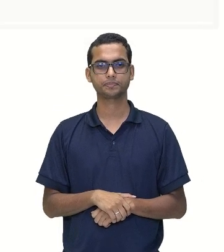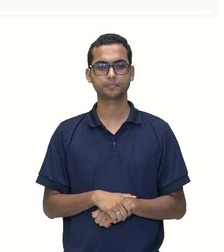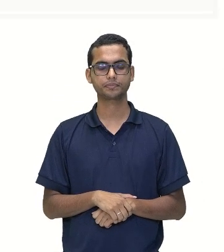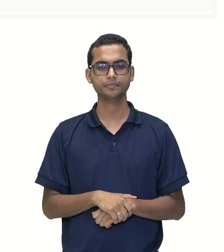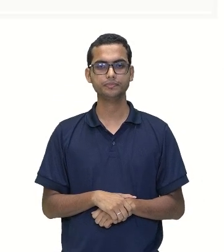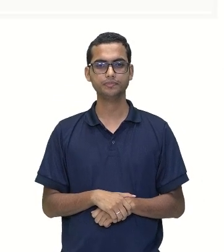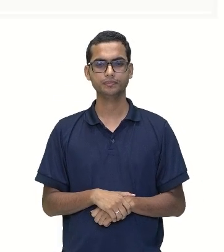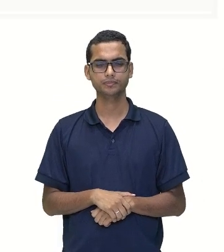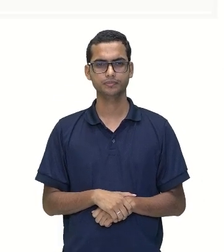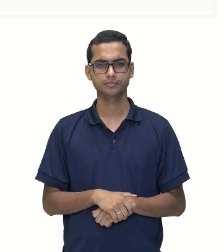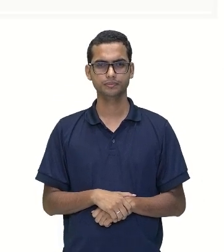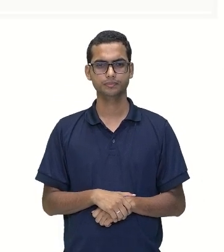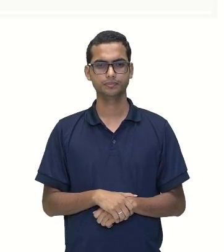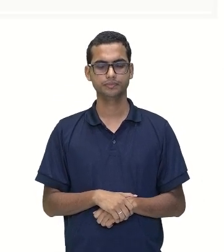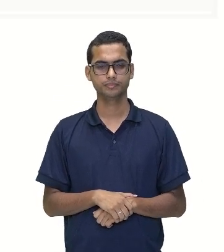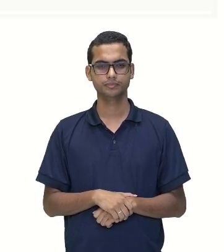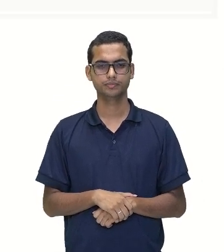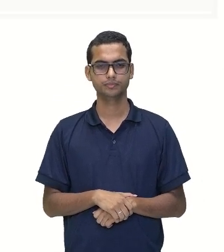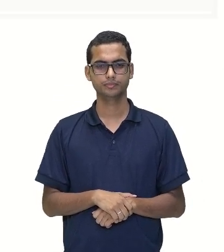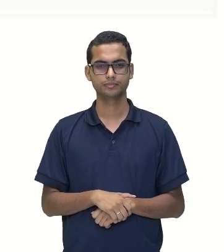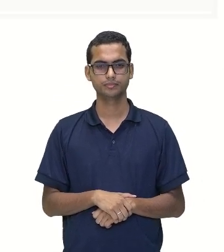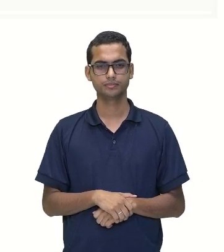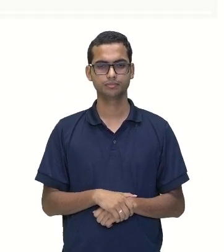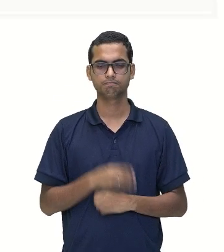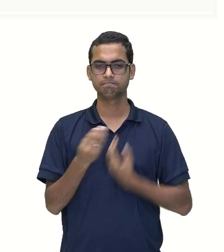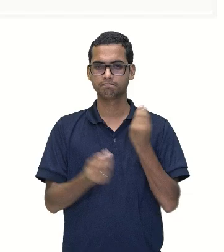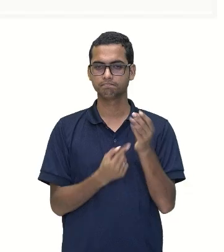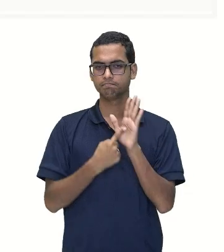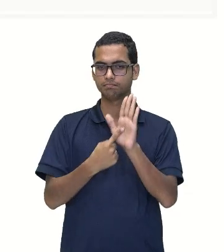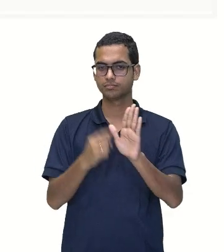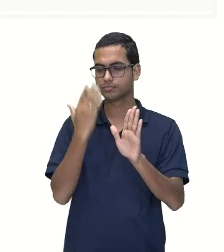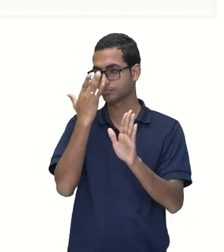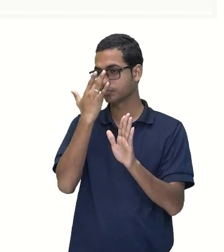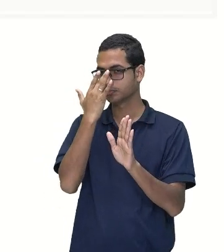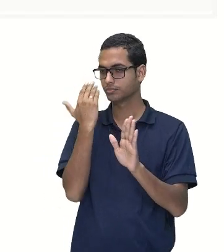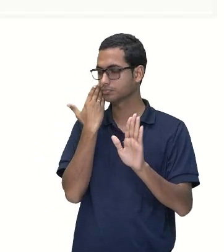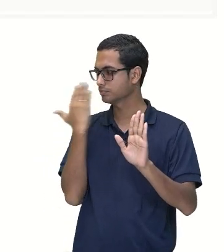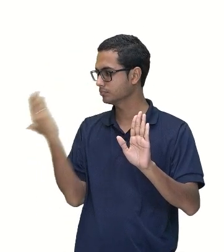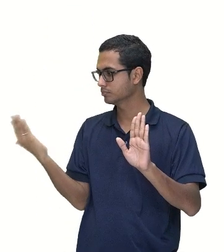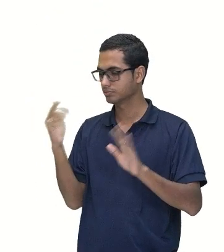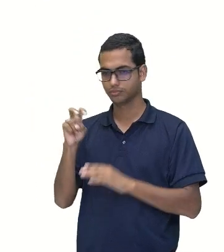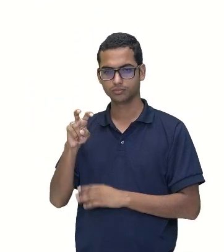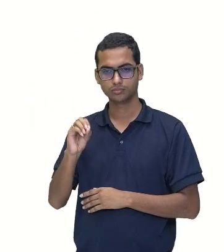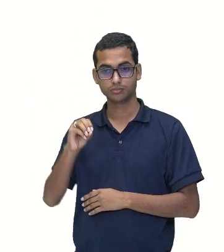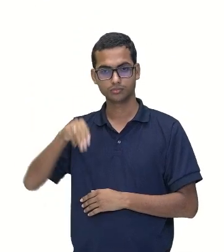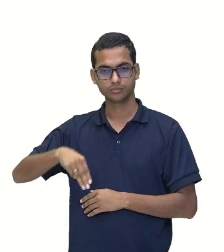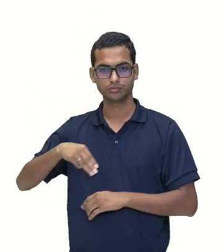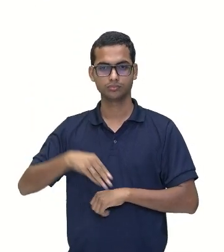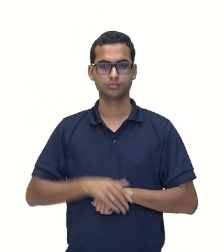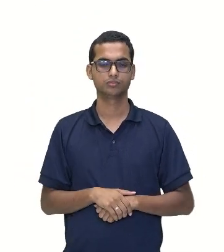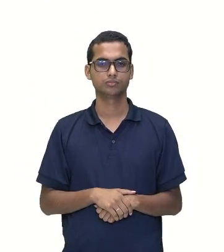raio. Então, aqui será 50 metros, ok?